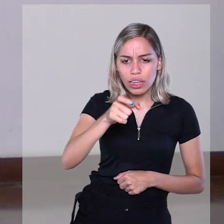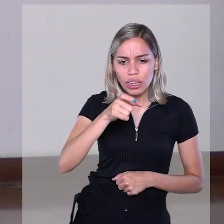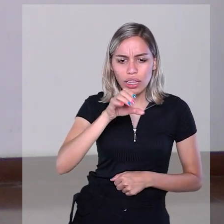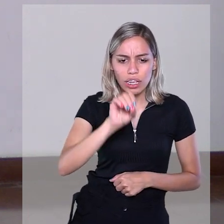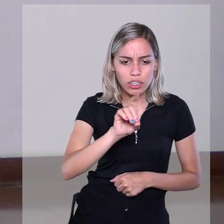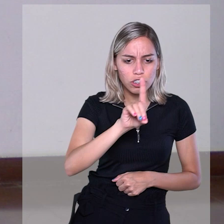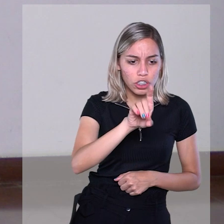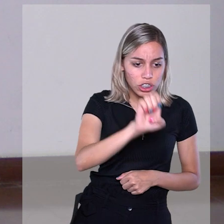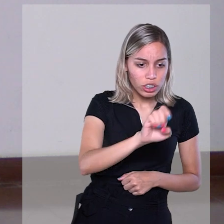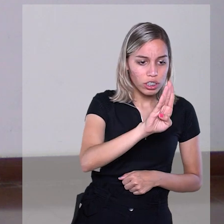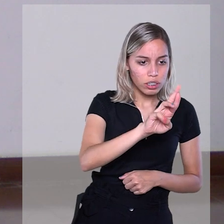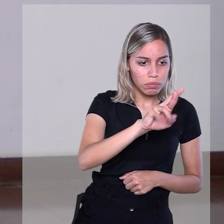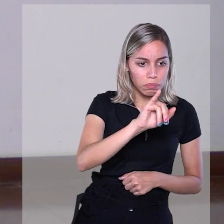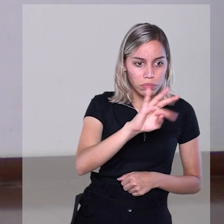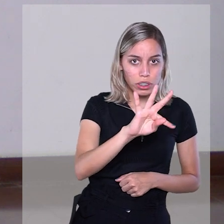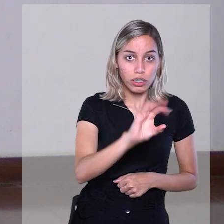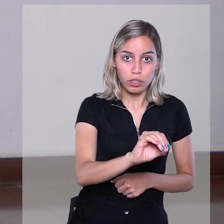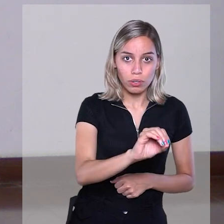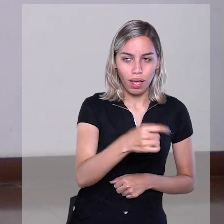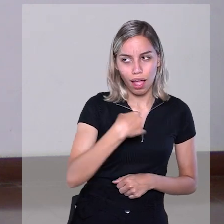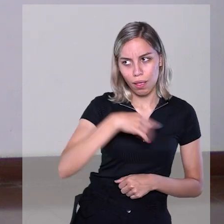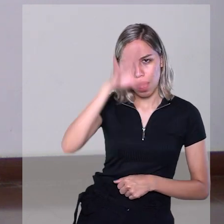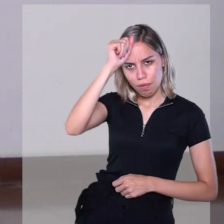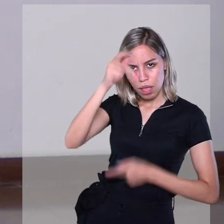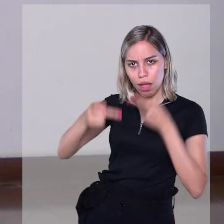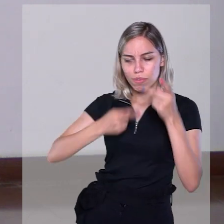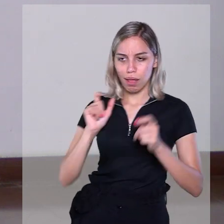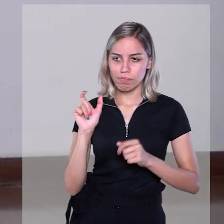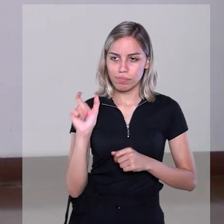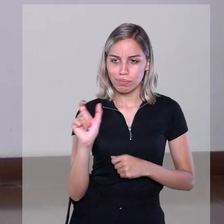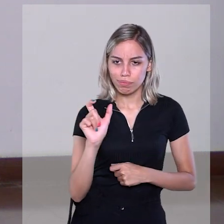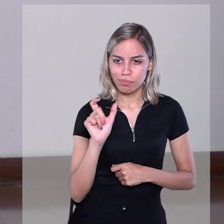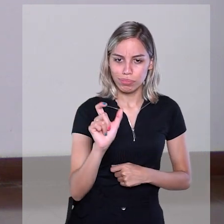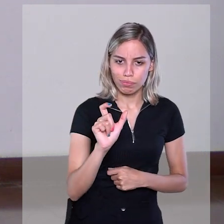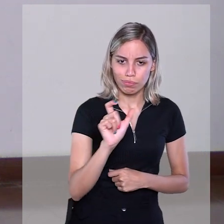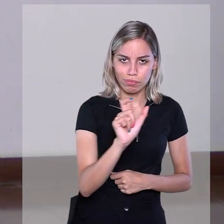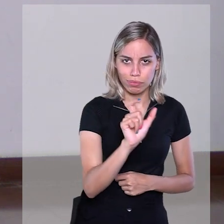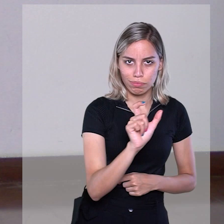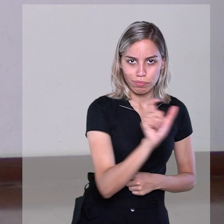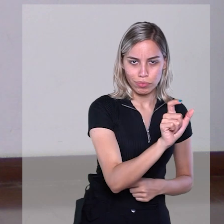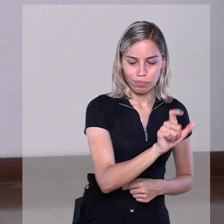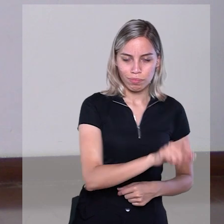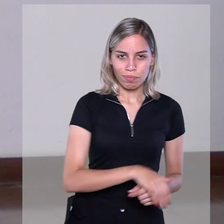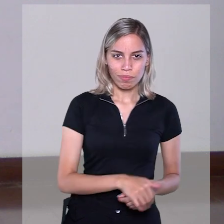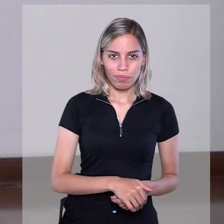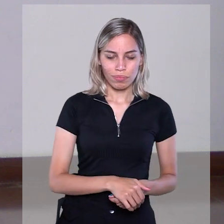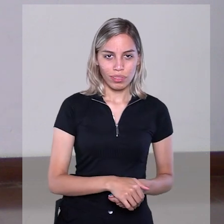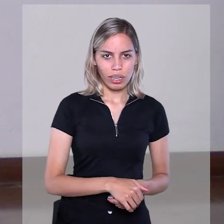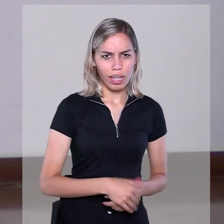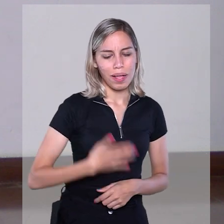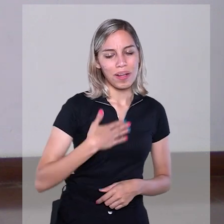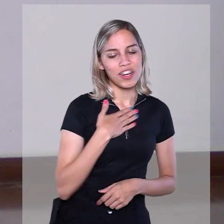como Iris declinava o próprio nome. Era com um prazer enorme que ela contava e recontava as vezes em